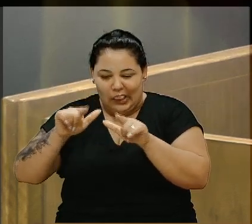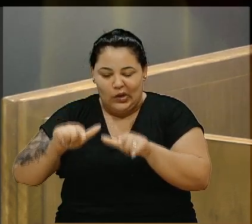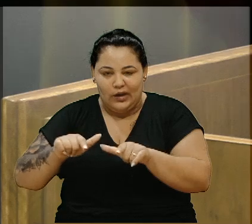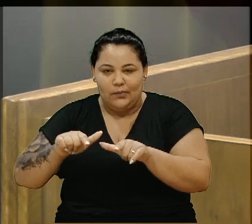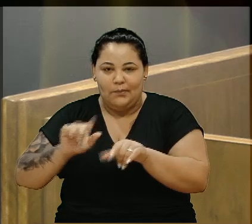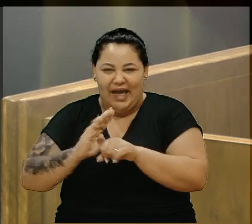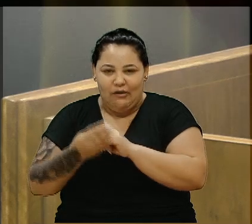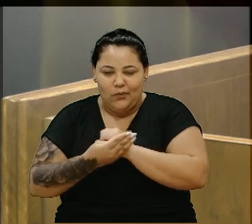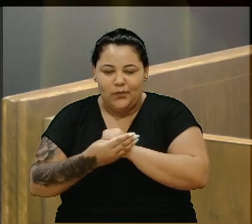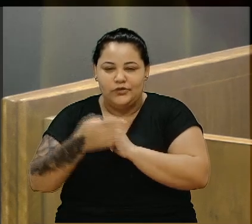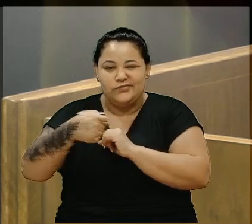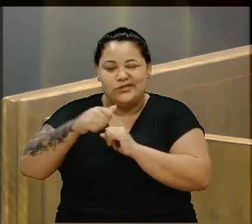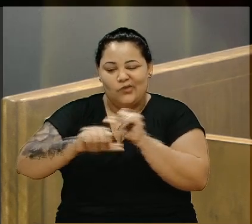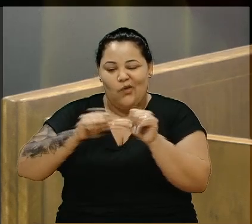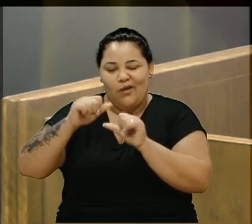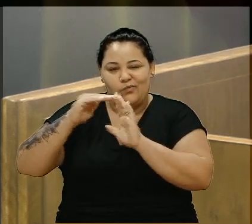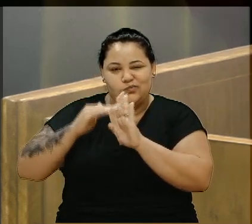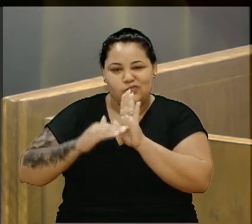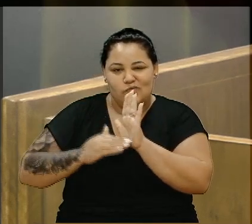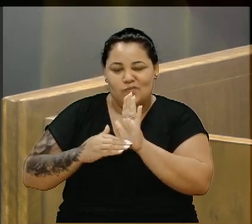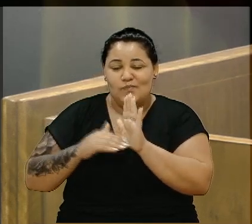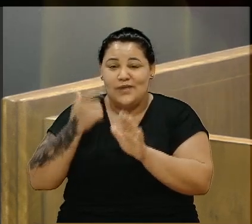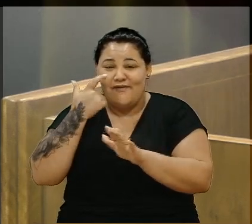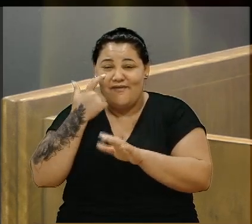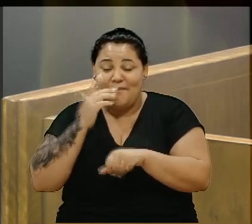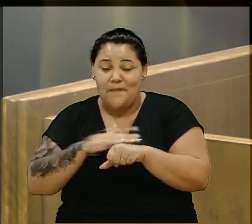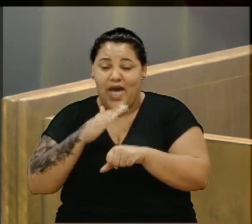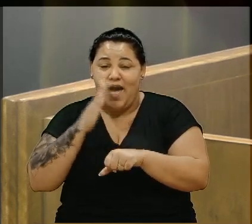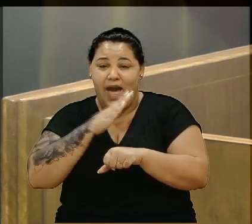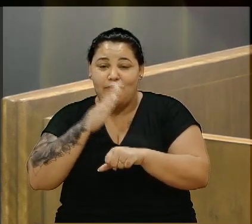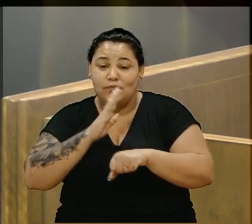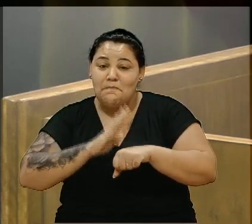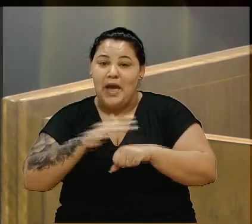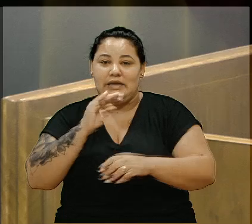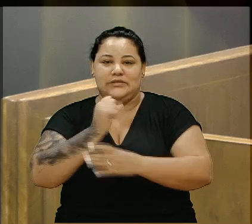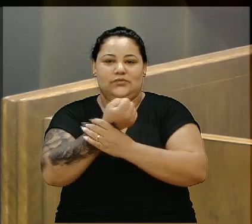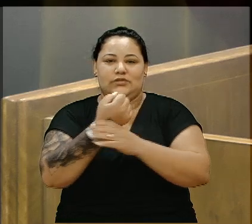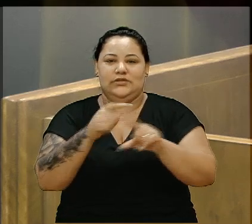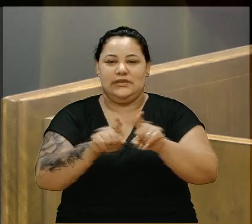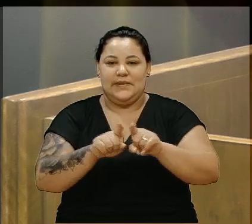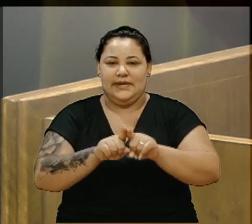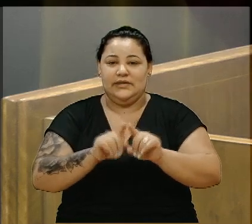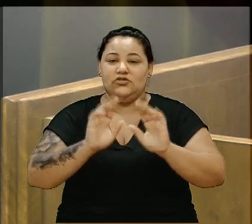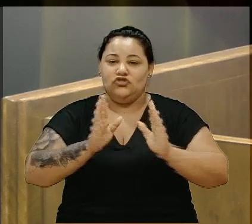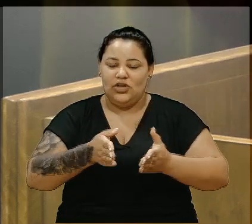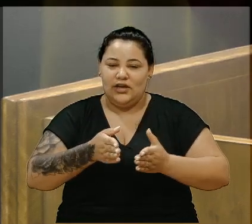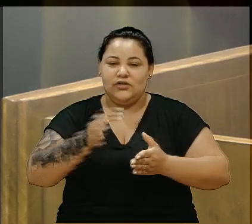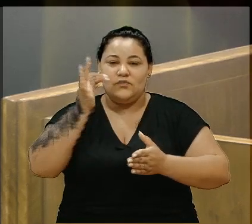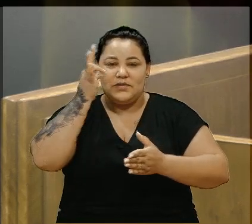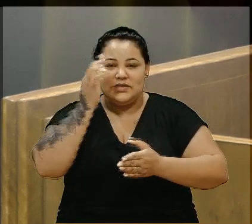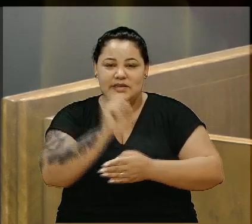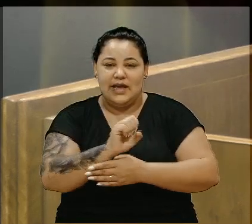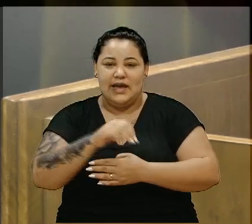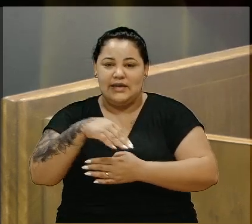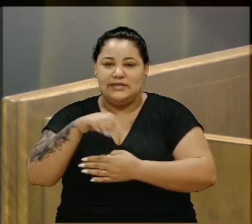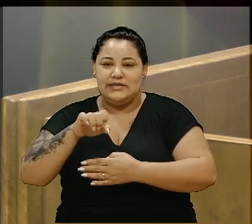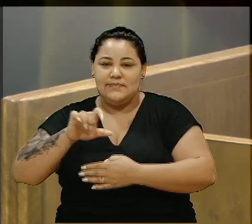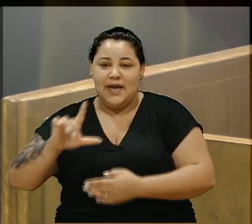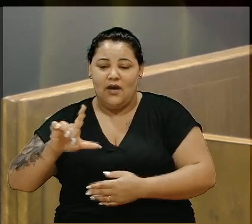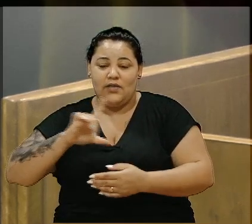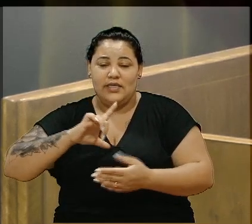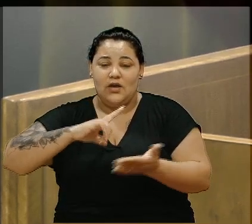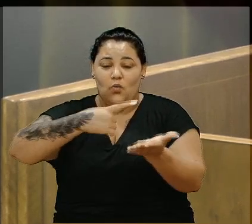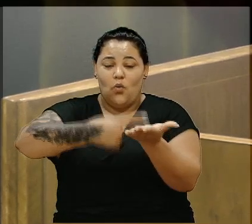e avaliar essa possibilidade de agilizar isso para dar mais segurança. Então, nós já estivemos na SMEL, temos uma agenda